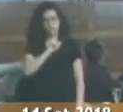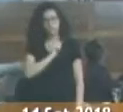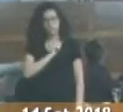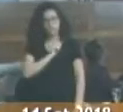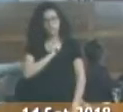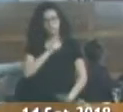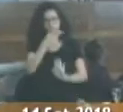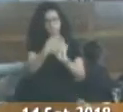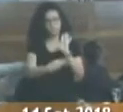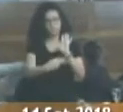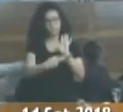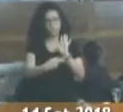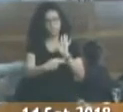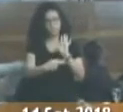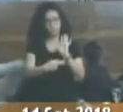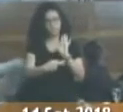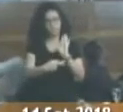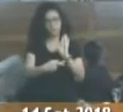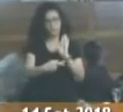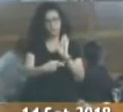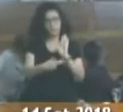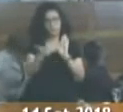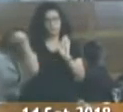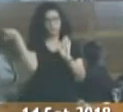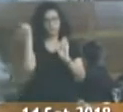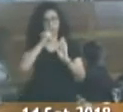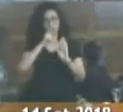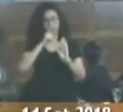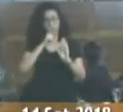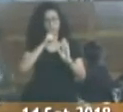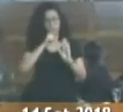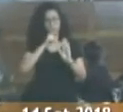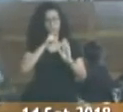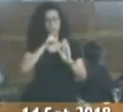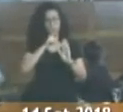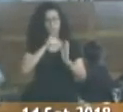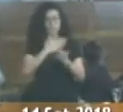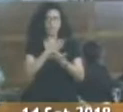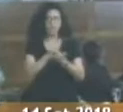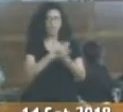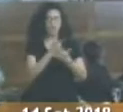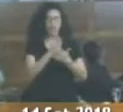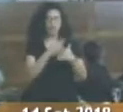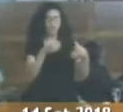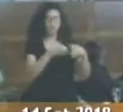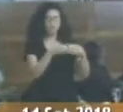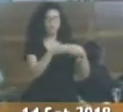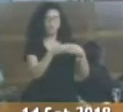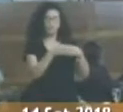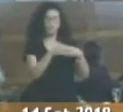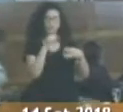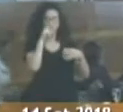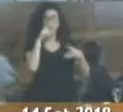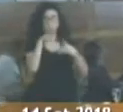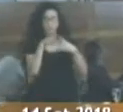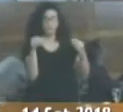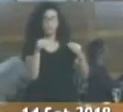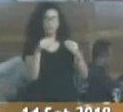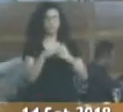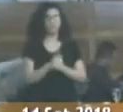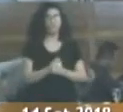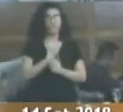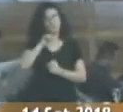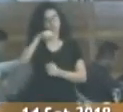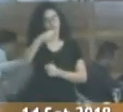Projeto Pomar, que é o projeto de repovoamento marinho. Em 2004, foi quando teve início